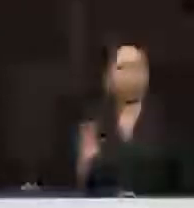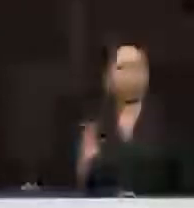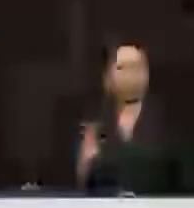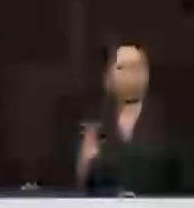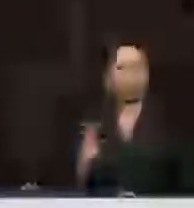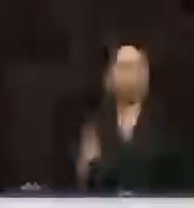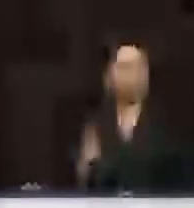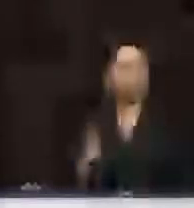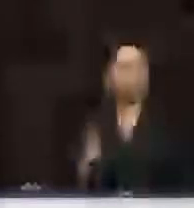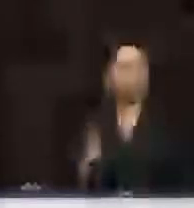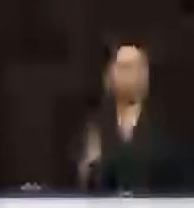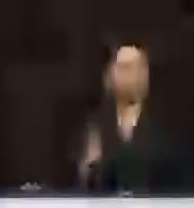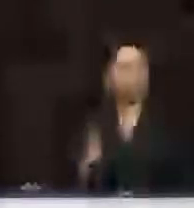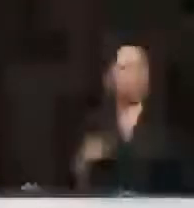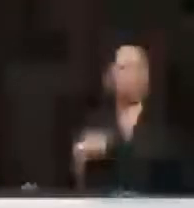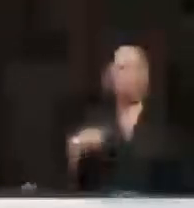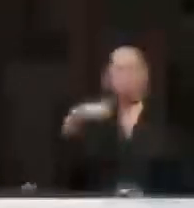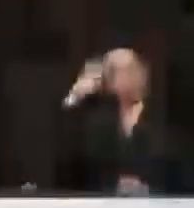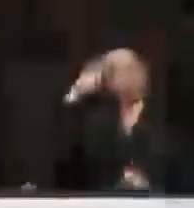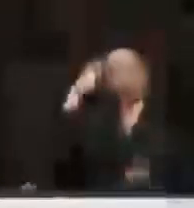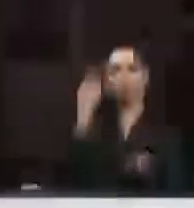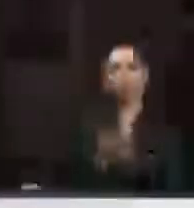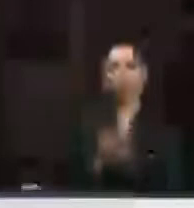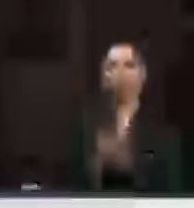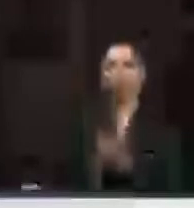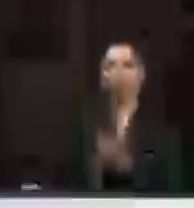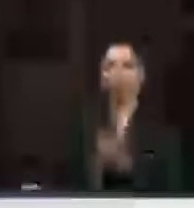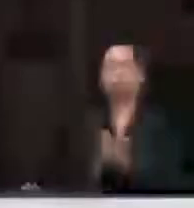mantenho a minha confiança